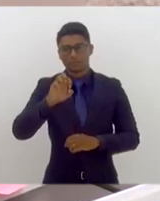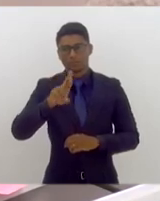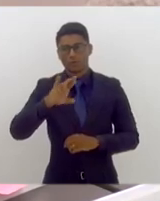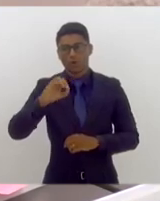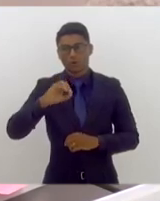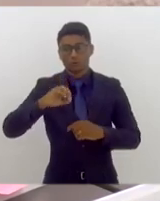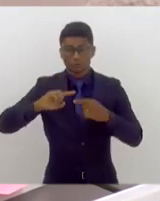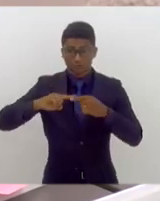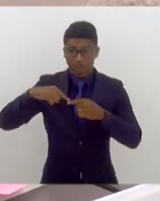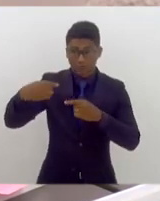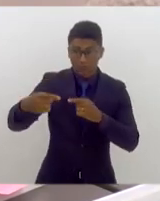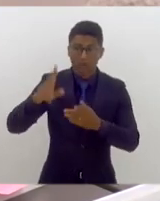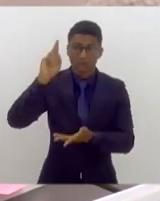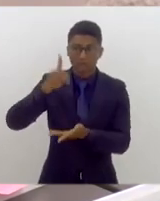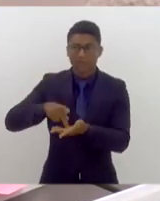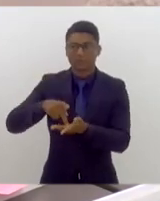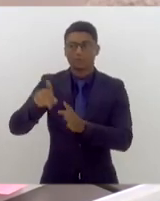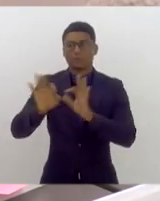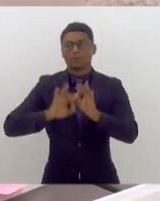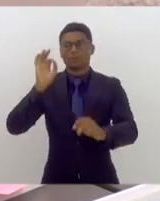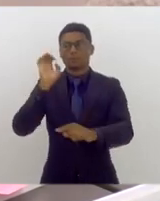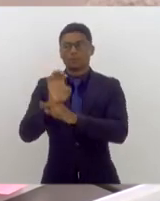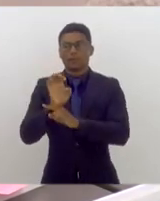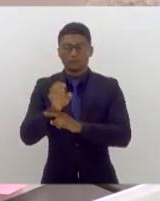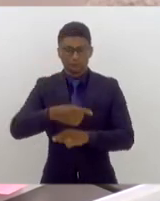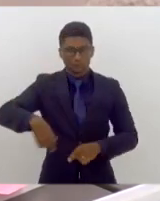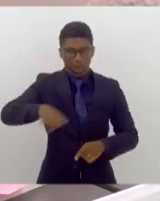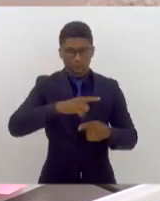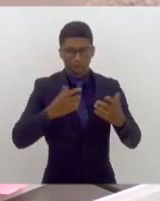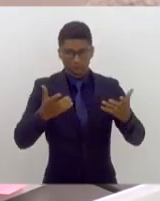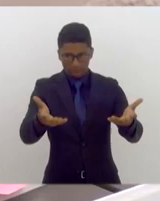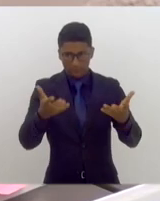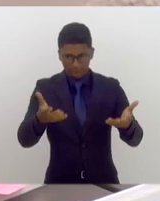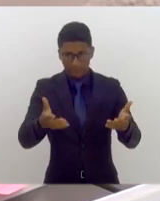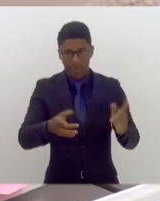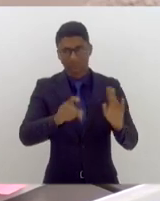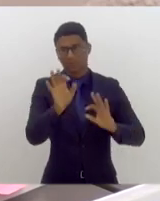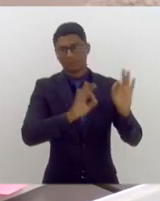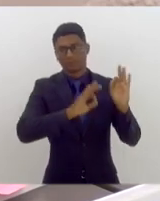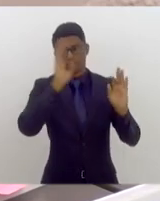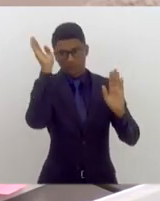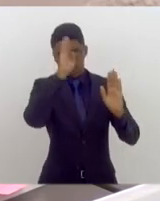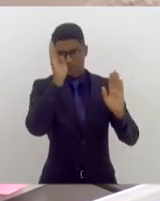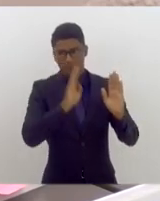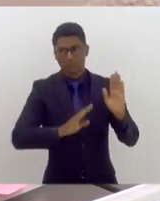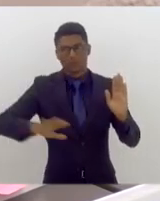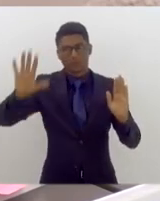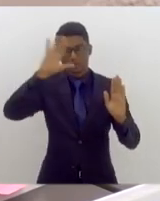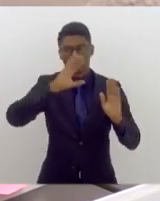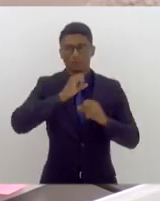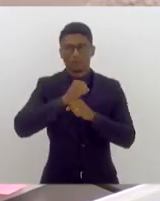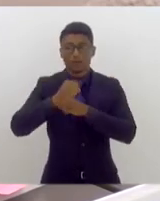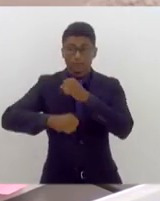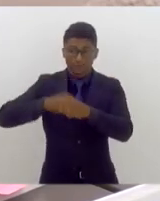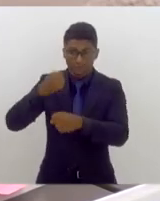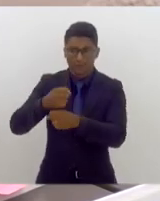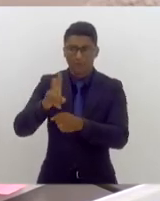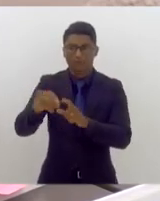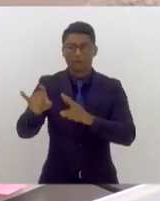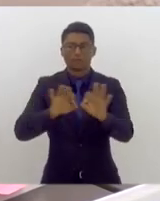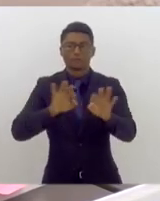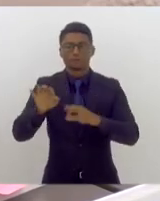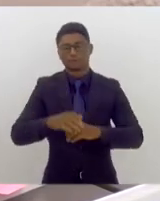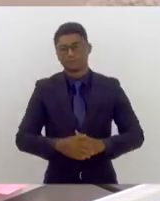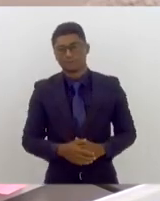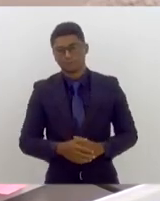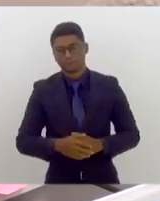plano estadual que a gente quer a partir do novo plano nacional que estará em construção a partir do ano que vem. Então, eu acho